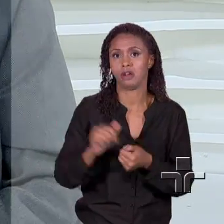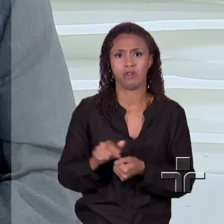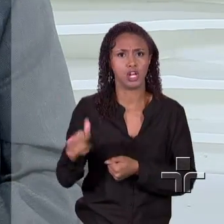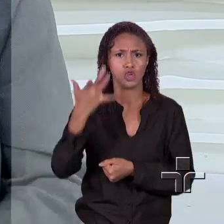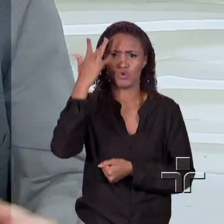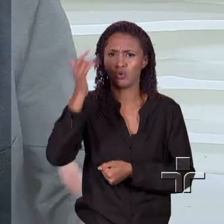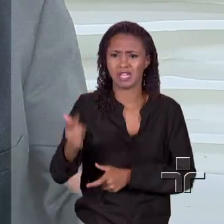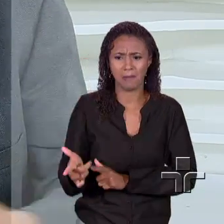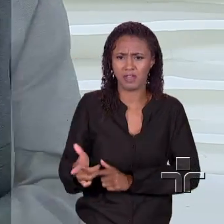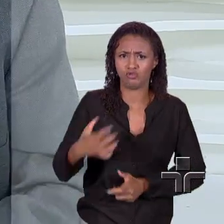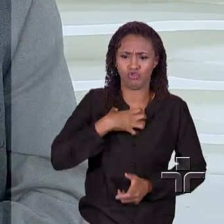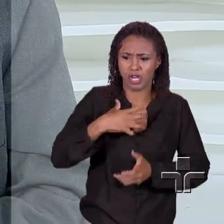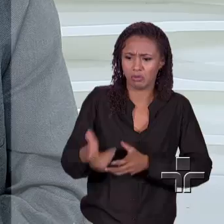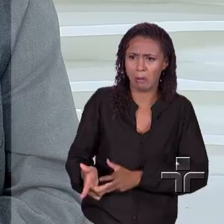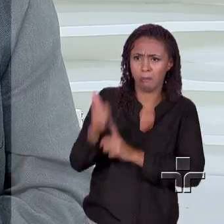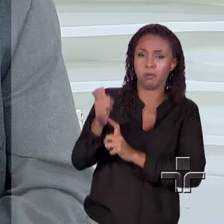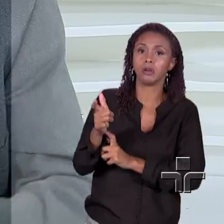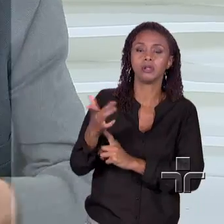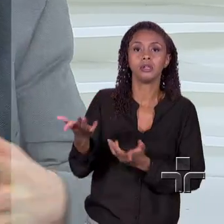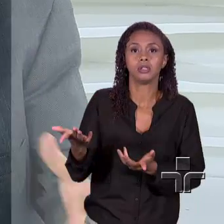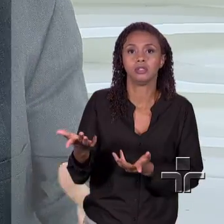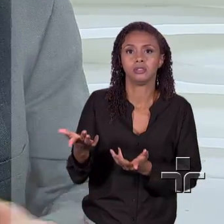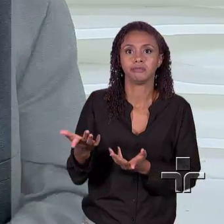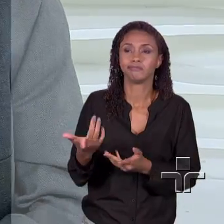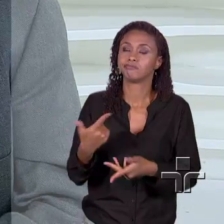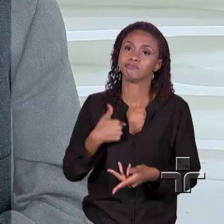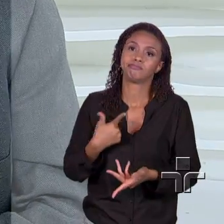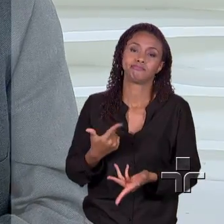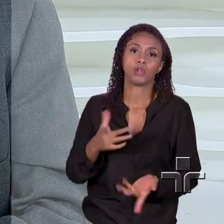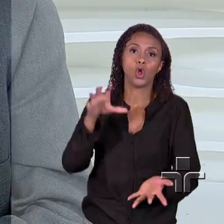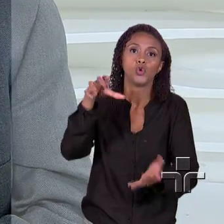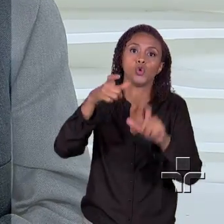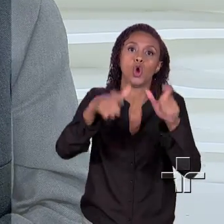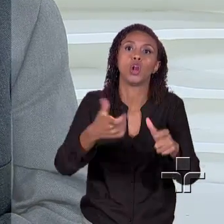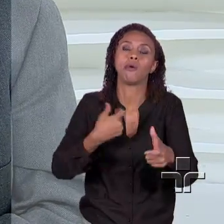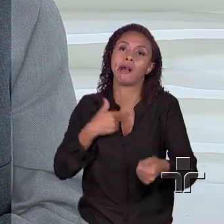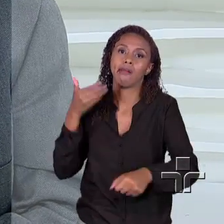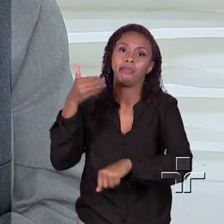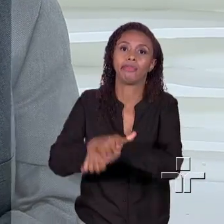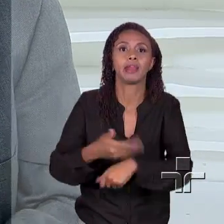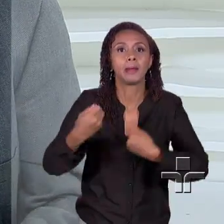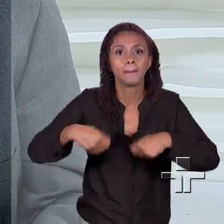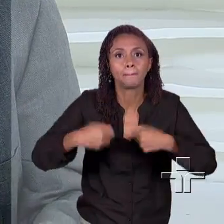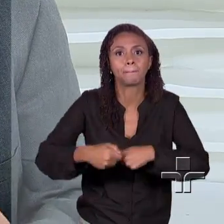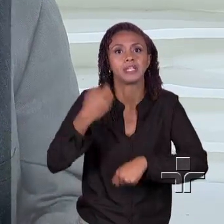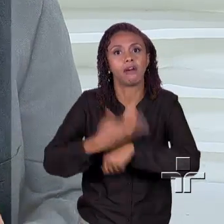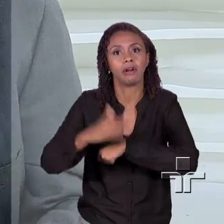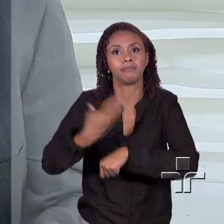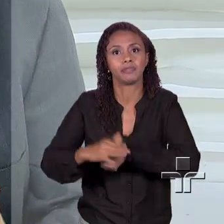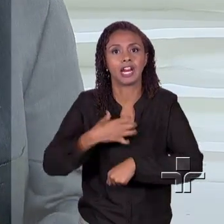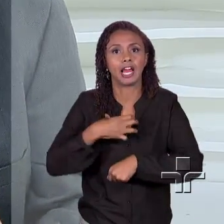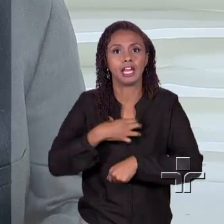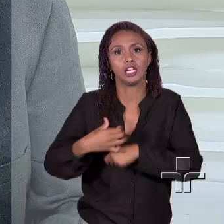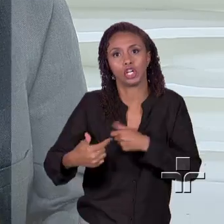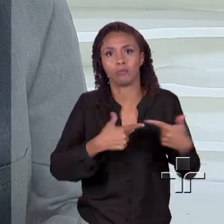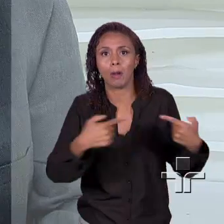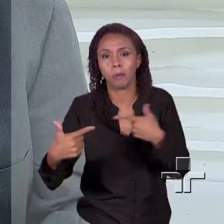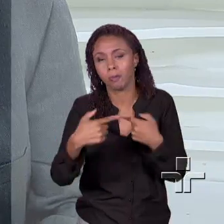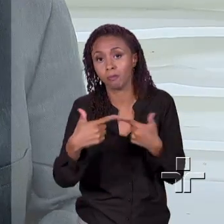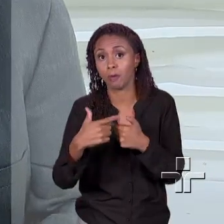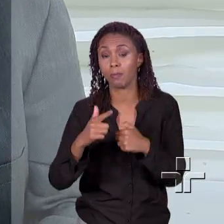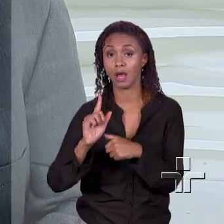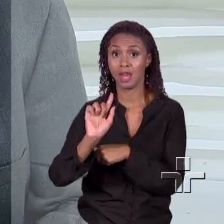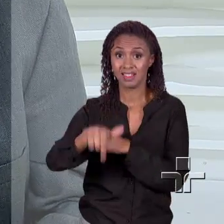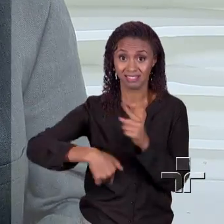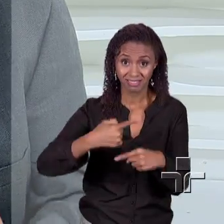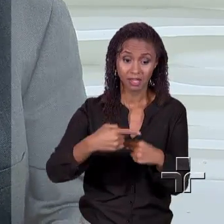arma, inclusive ele entrou numa organização onde ele tinha que fazer isso, ele tem que fazer treinamento de guerrilheiro. E ele acredita tanto na transformação social